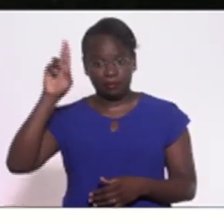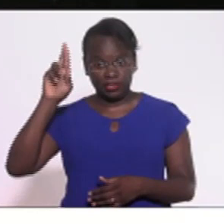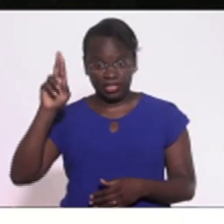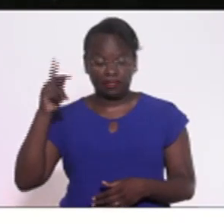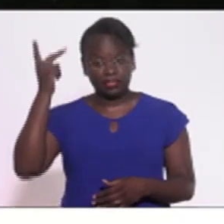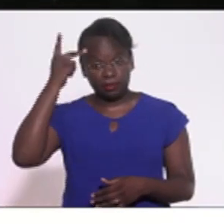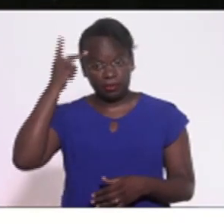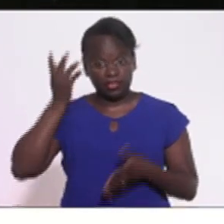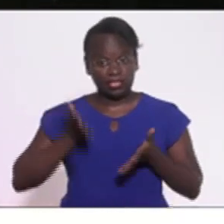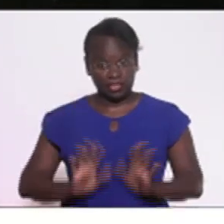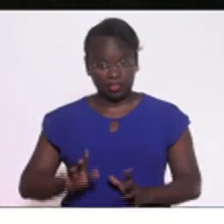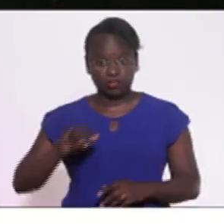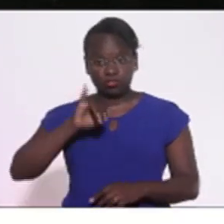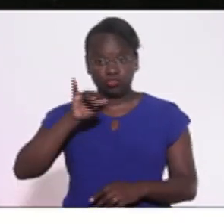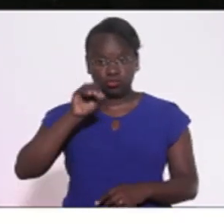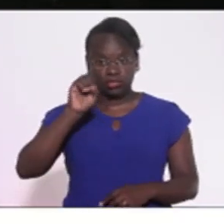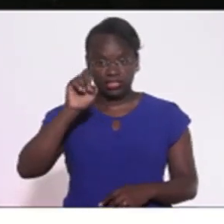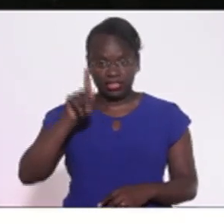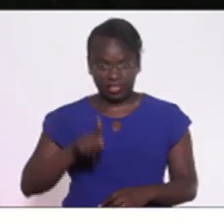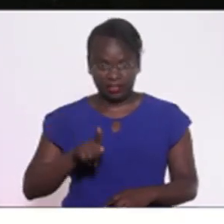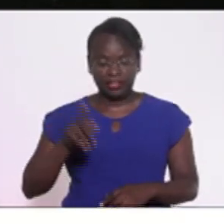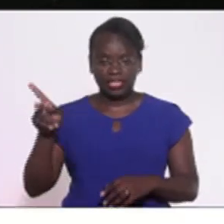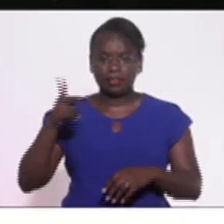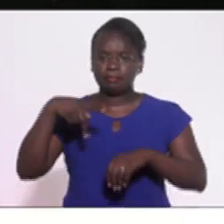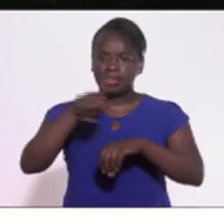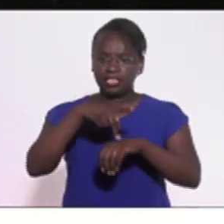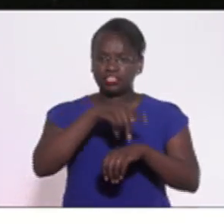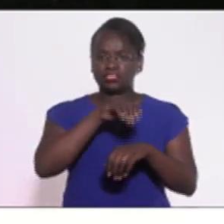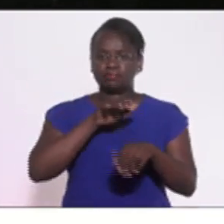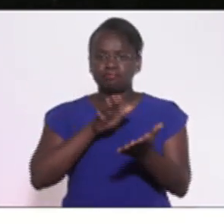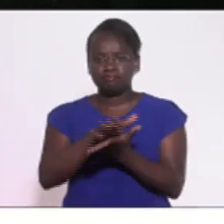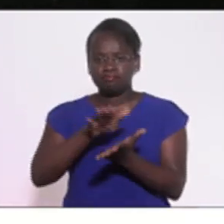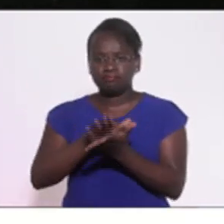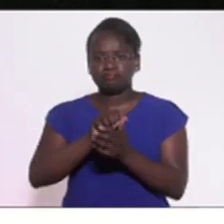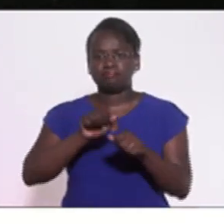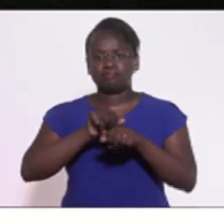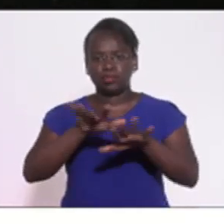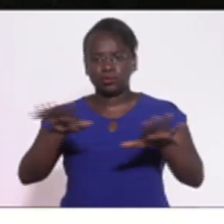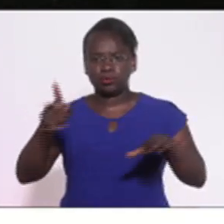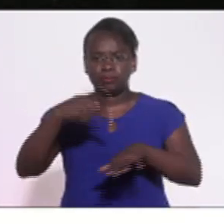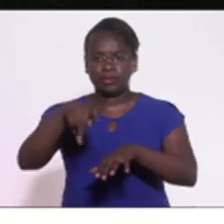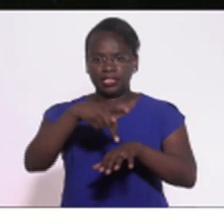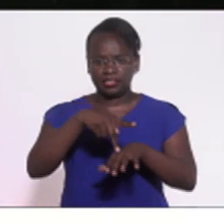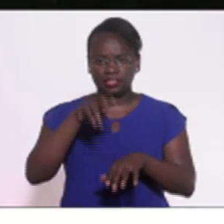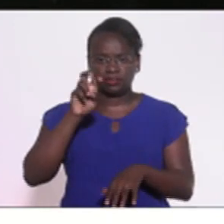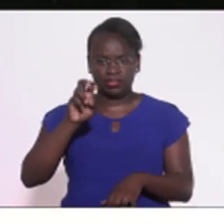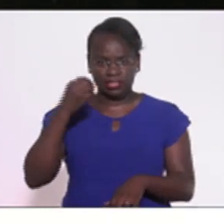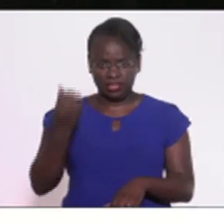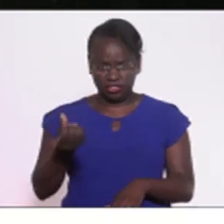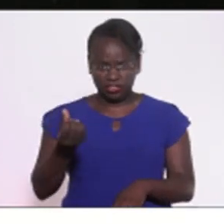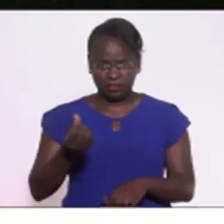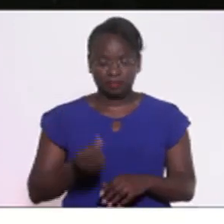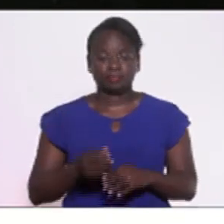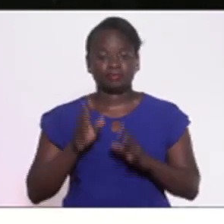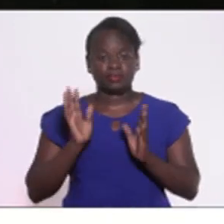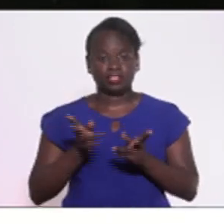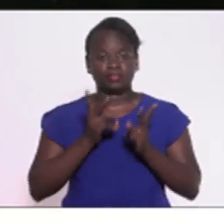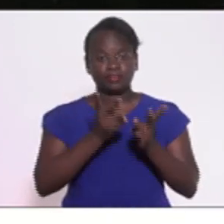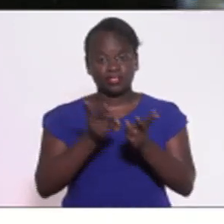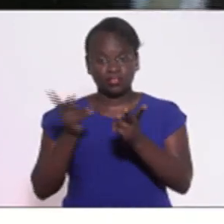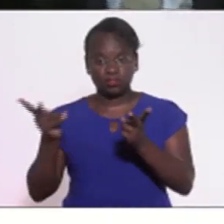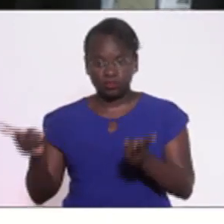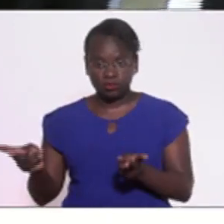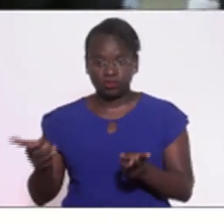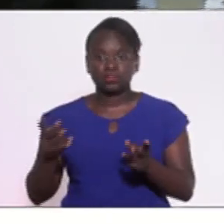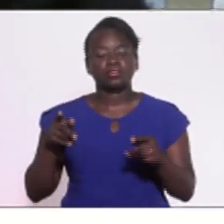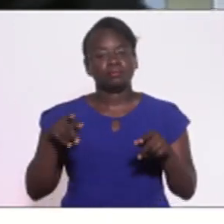Gonlewski, cujas edições internacionais já foram produzidas em 56 países. Visitou com essa